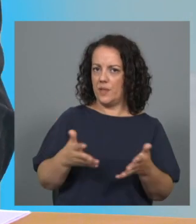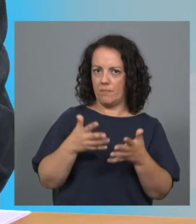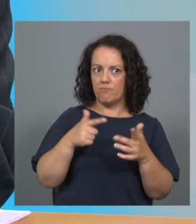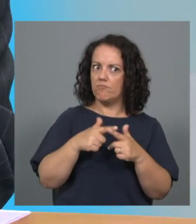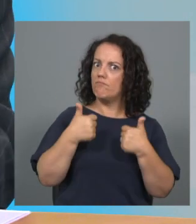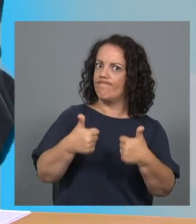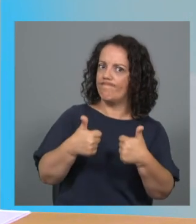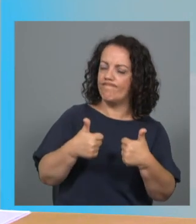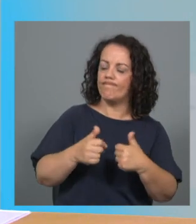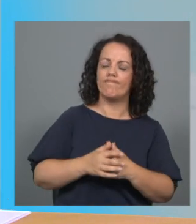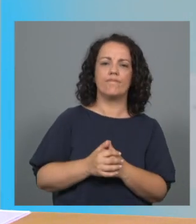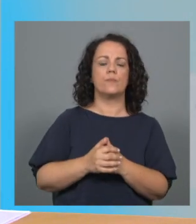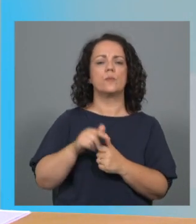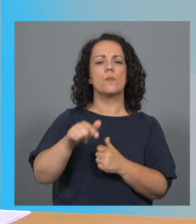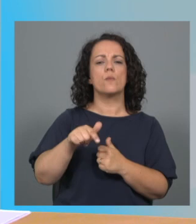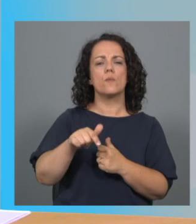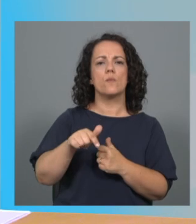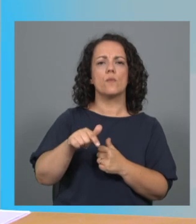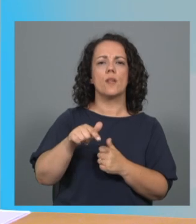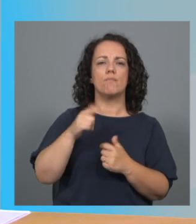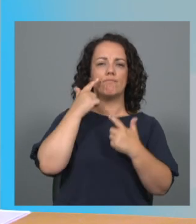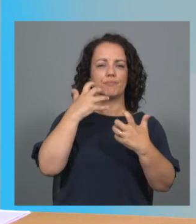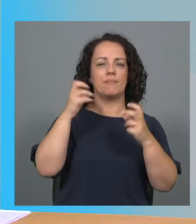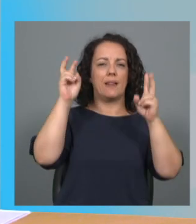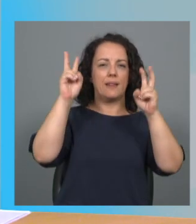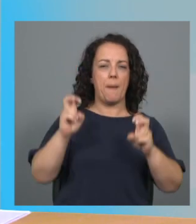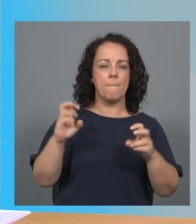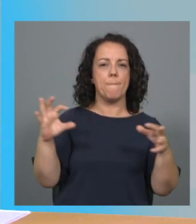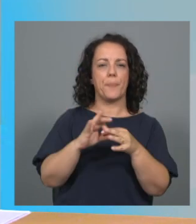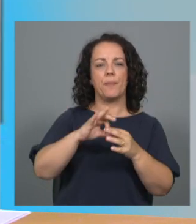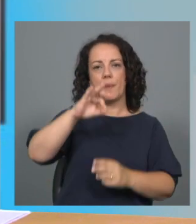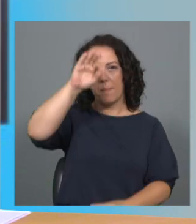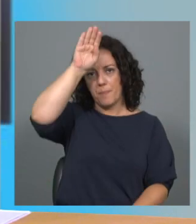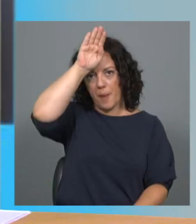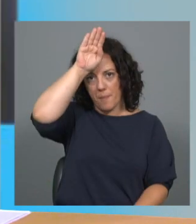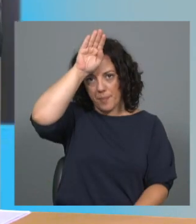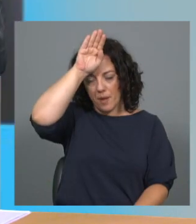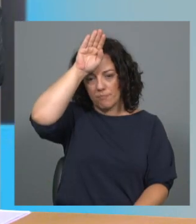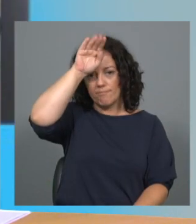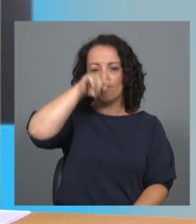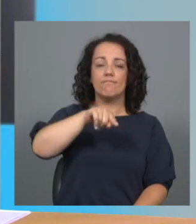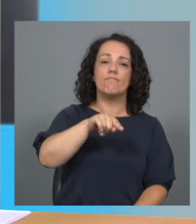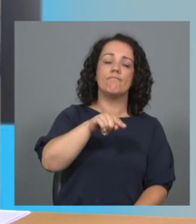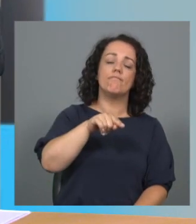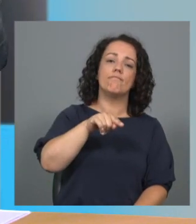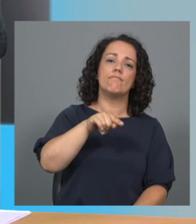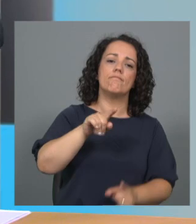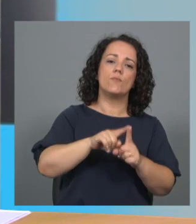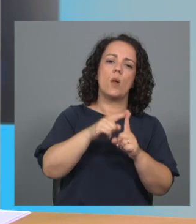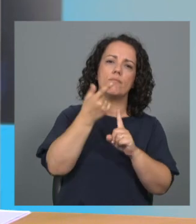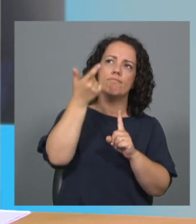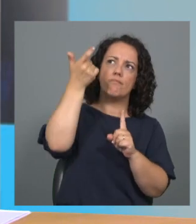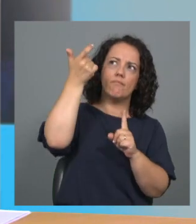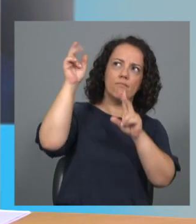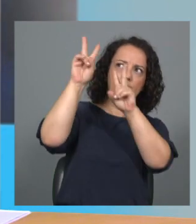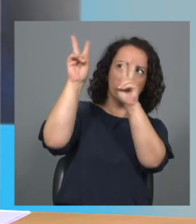profícua, está muito marcada por aquelas temáticas do Papa que passam muitas vezes à volta de um termo,